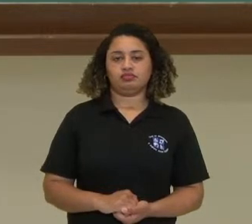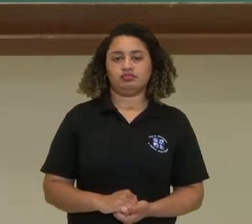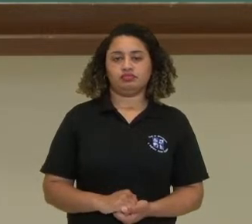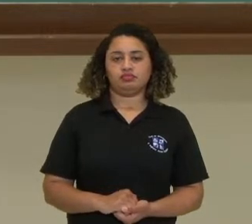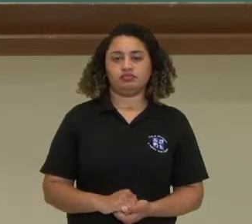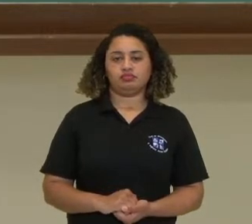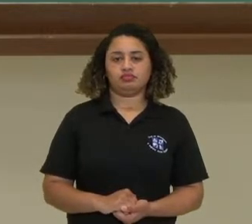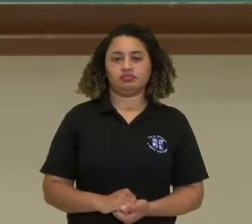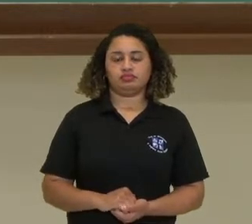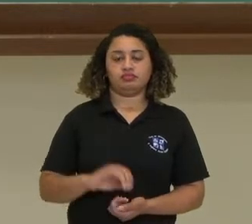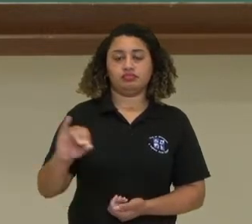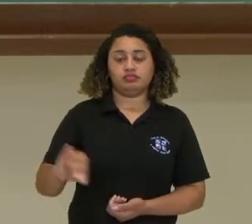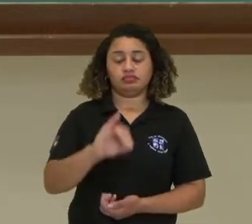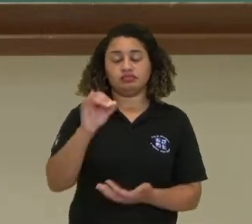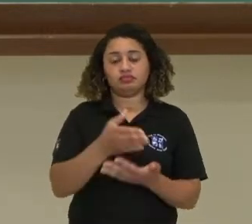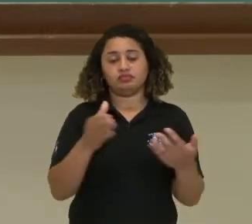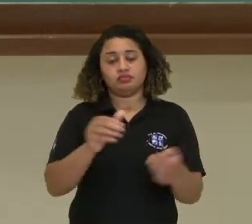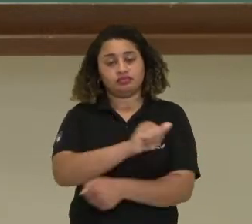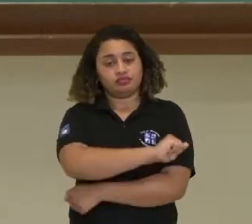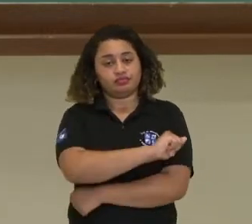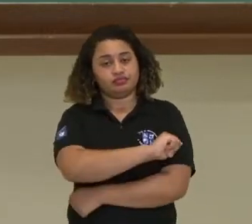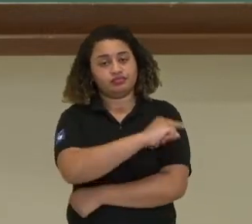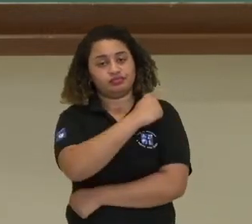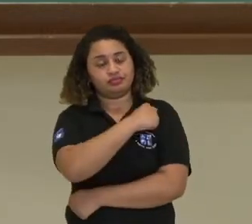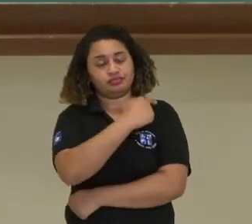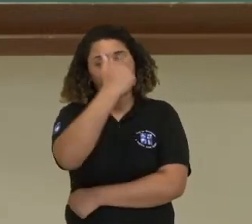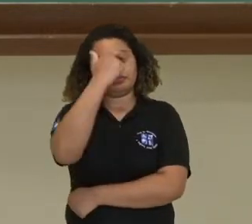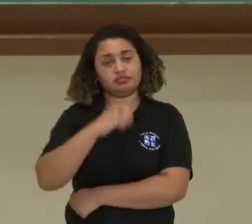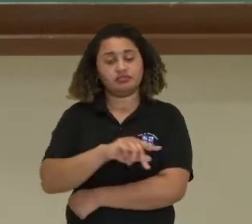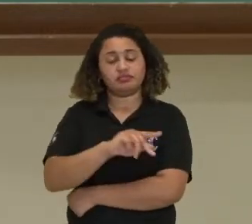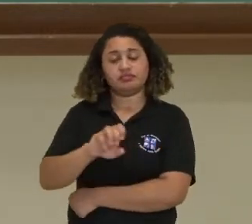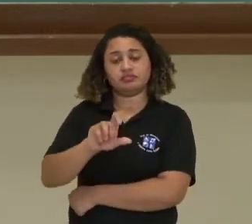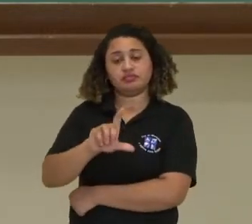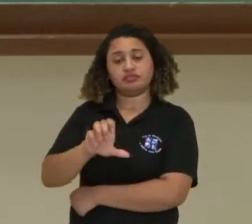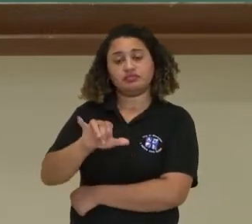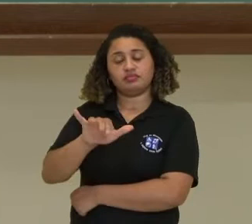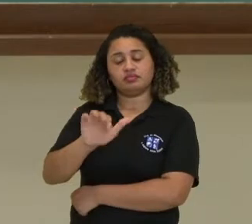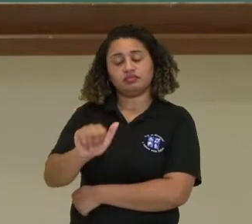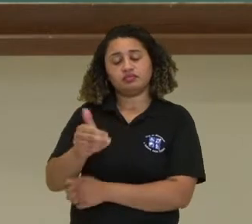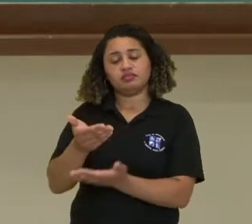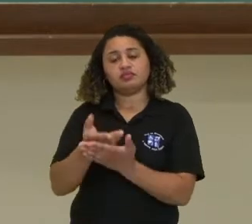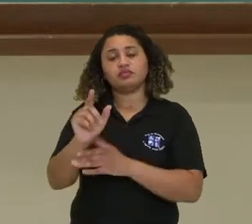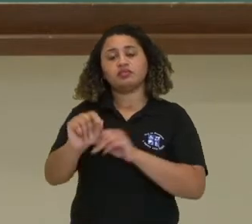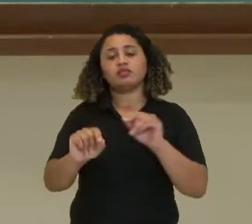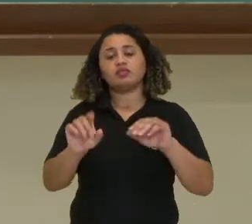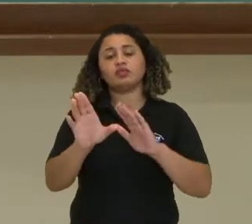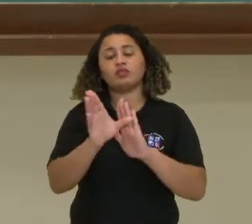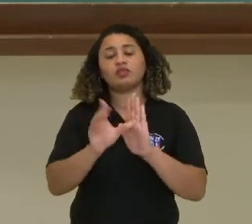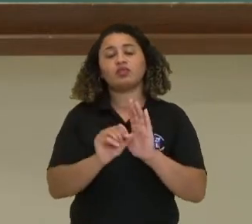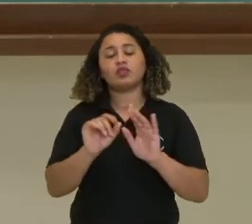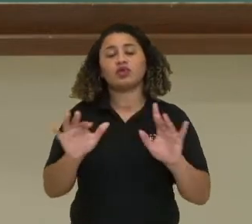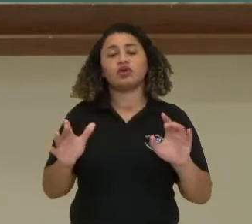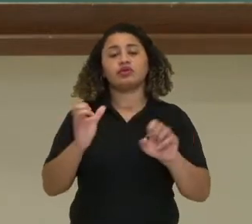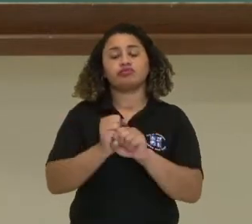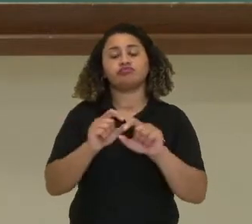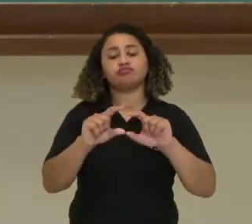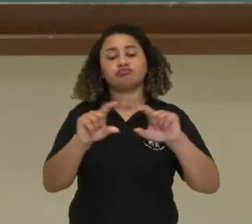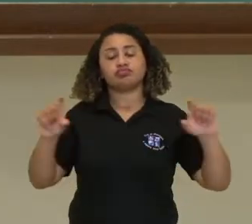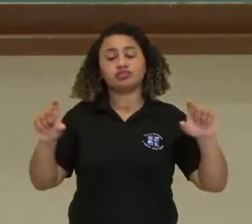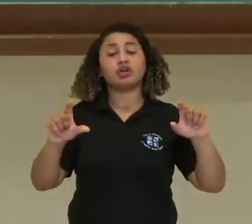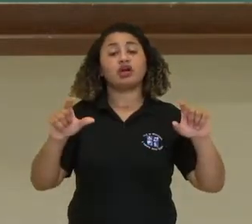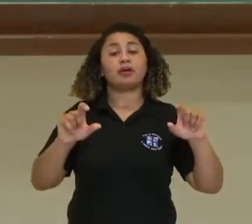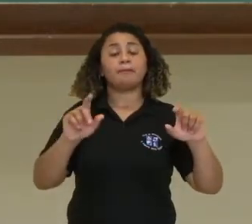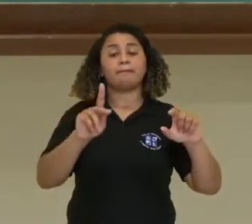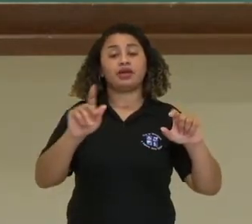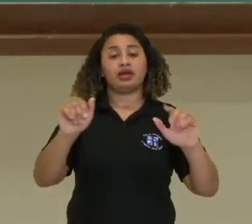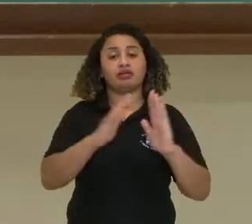Olá, estudante da primeira série. Eu sou a professora Eliane e nessa aula nós vamos falar sobre a soma dos termos de uma PA finita.